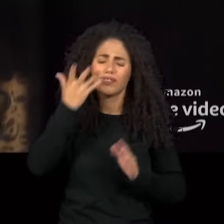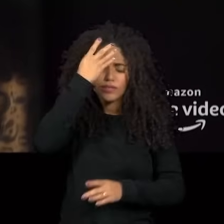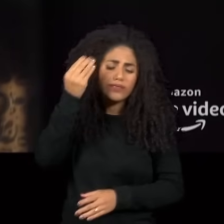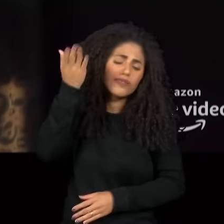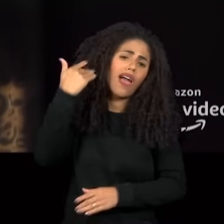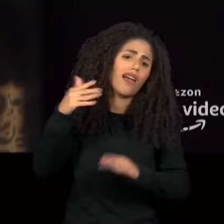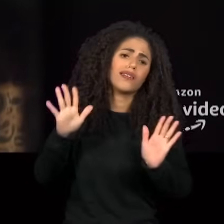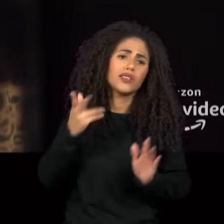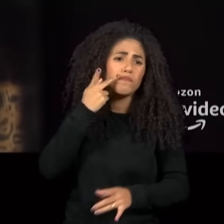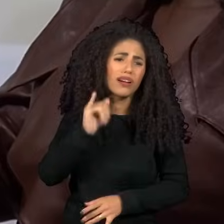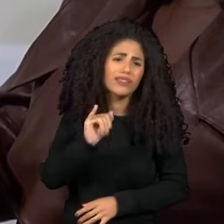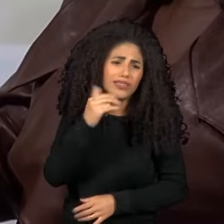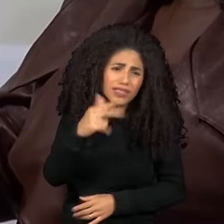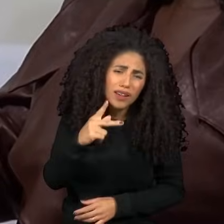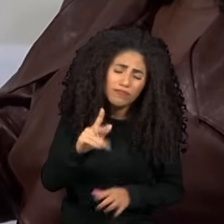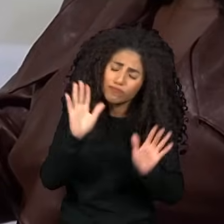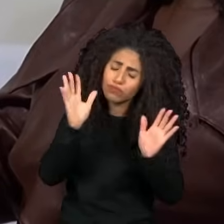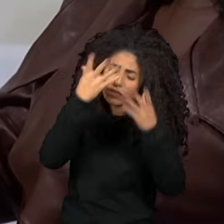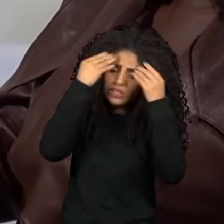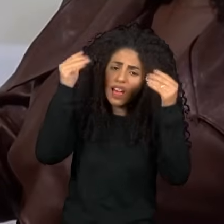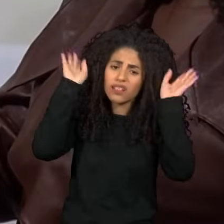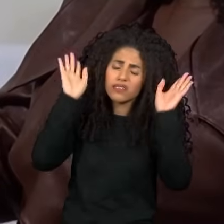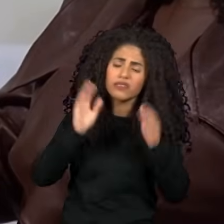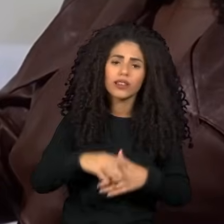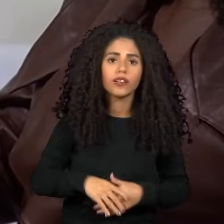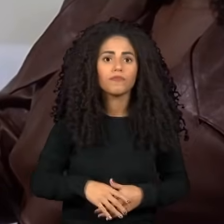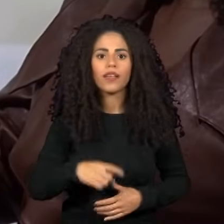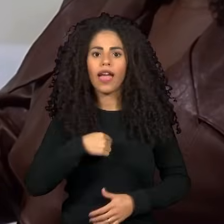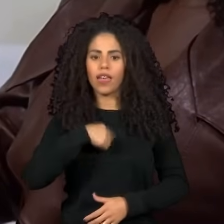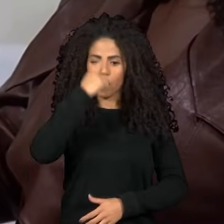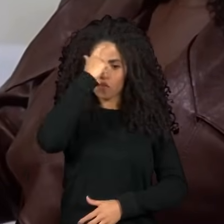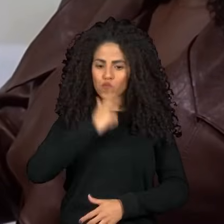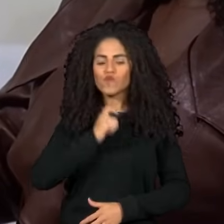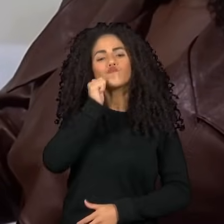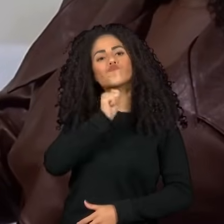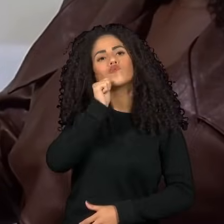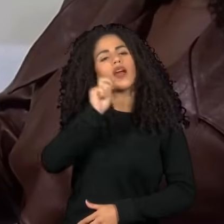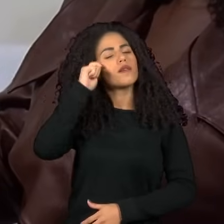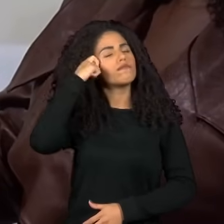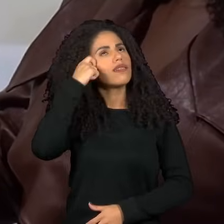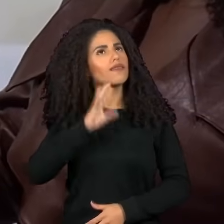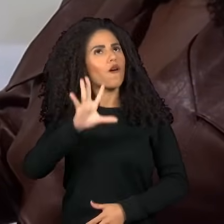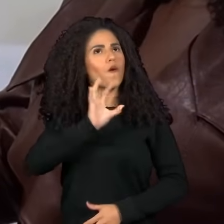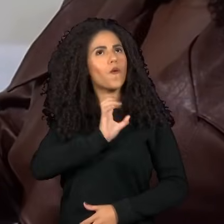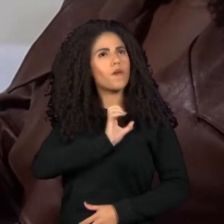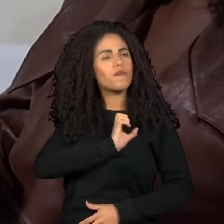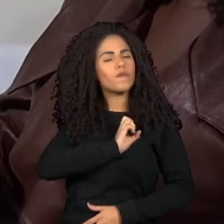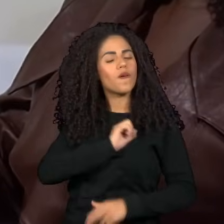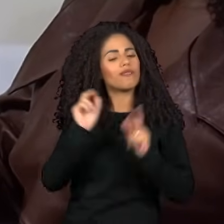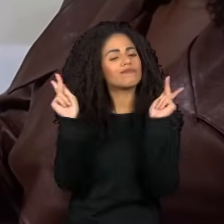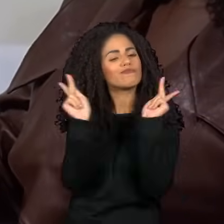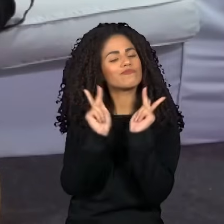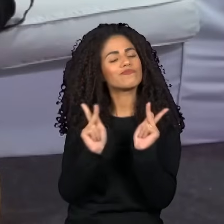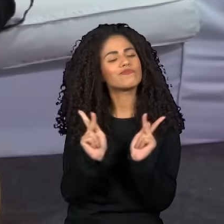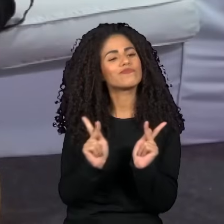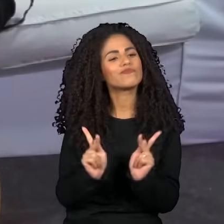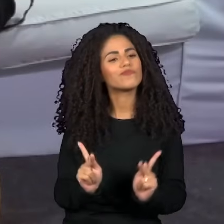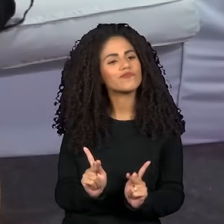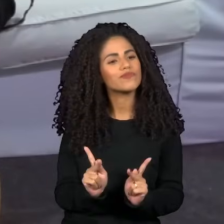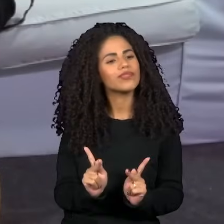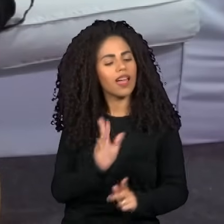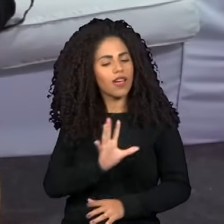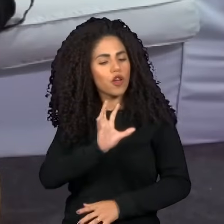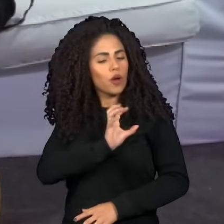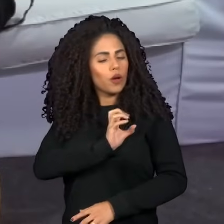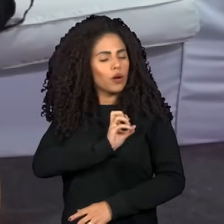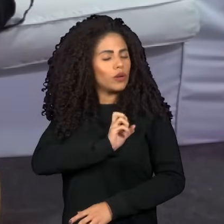pai, assim. Eu, enquanto mulher preta, quero viver o amor tranquilo, eu quero viver o amor